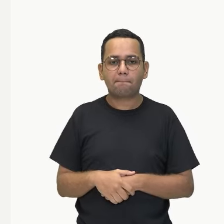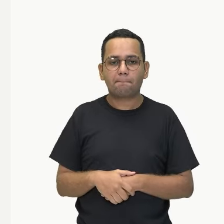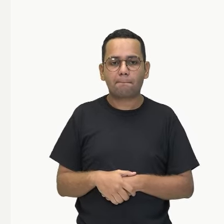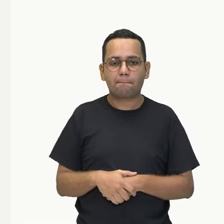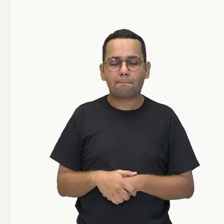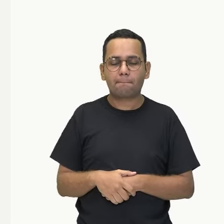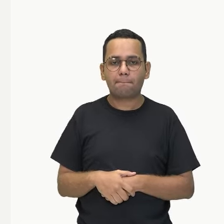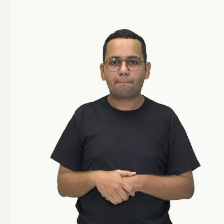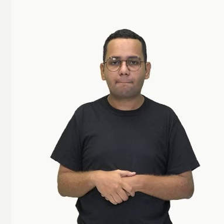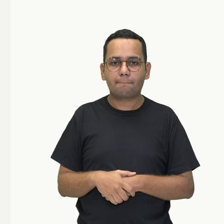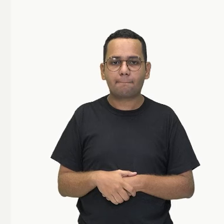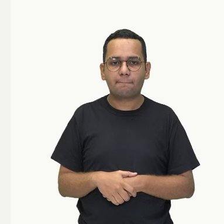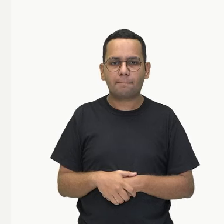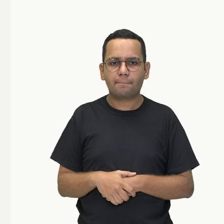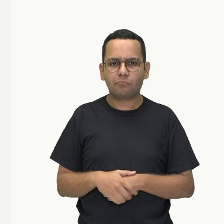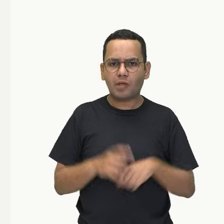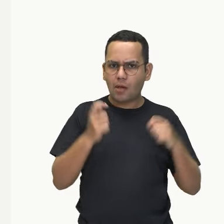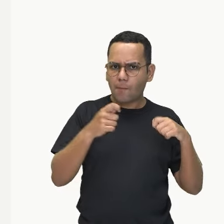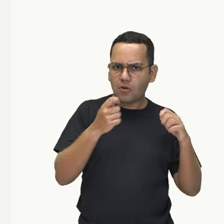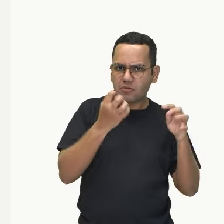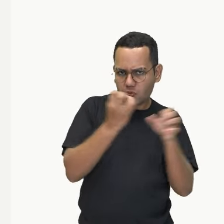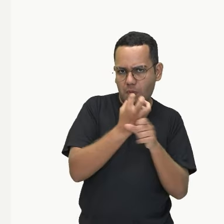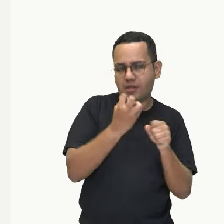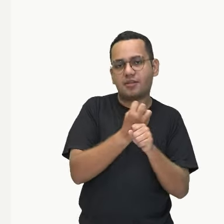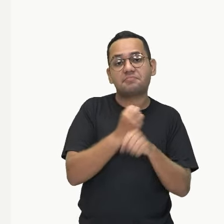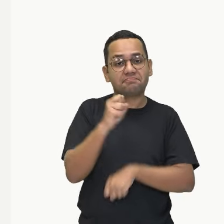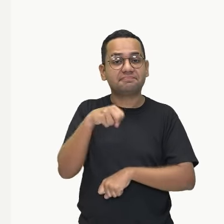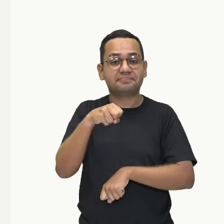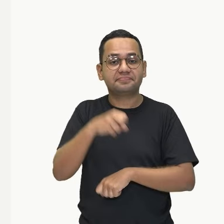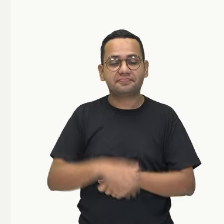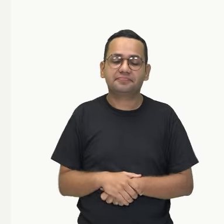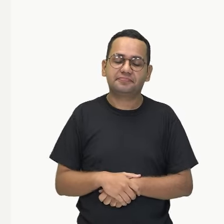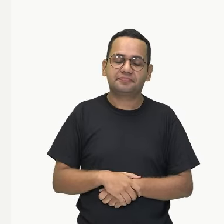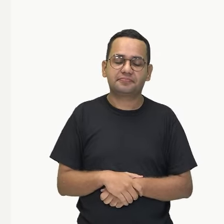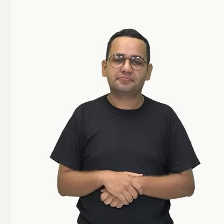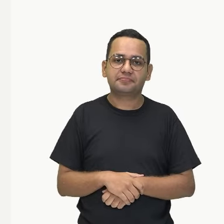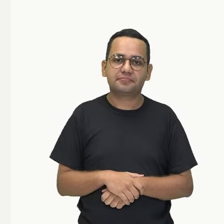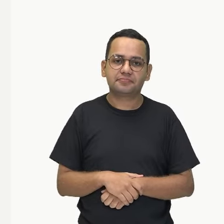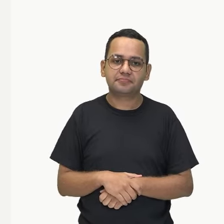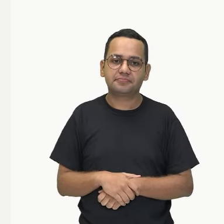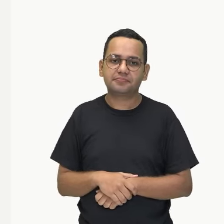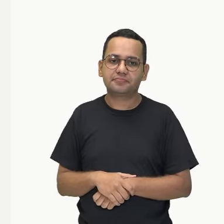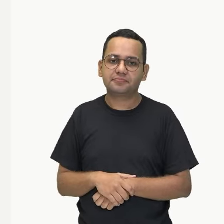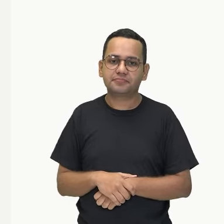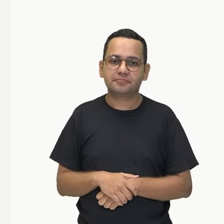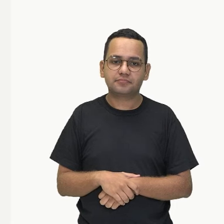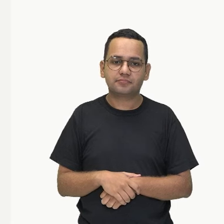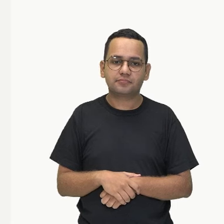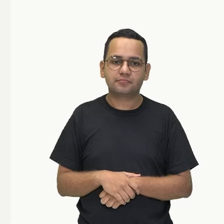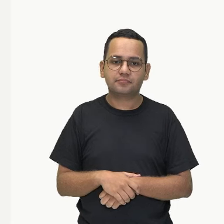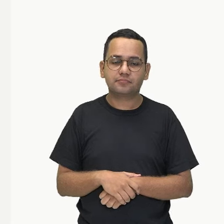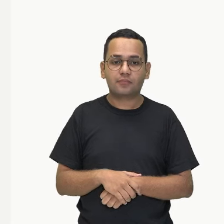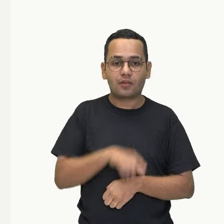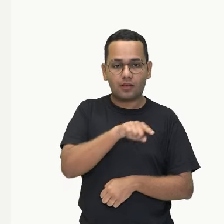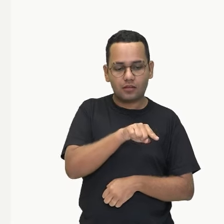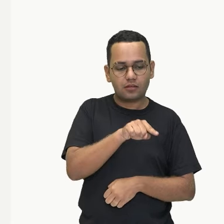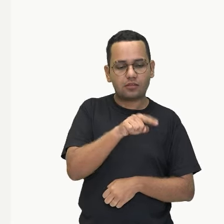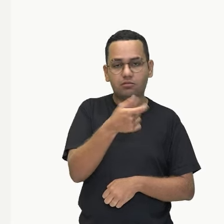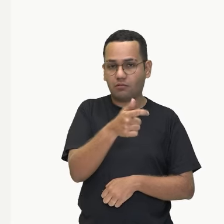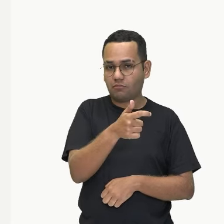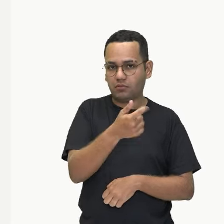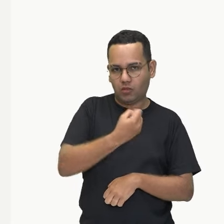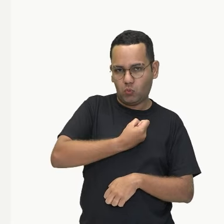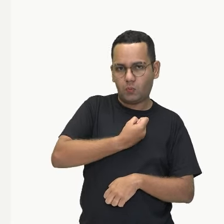eu posso subtrair os coeficientes. Aqui onde não aparece, a gente sabe que é o